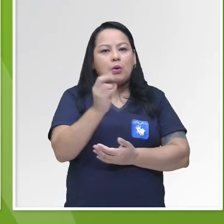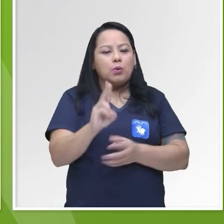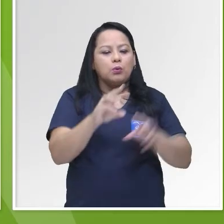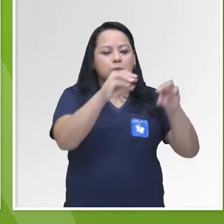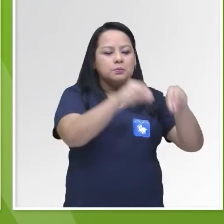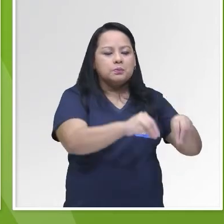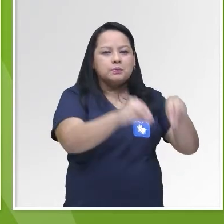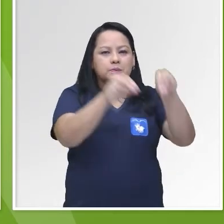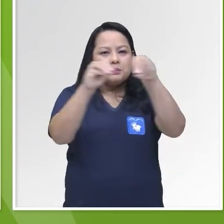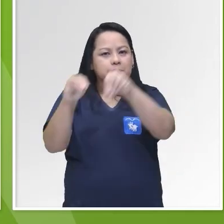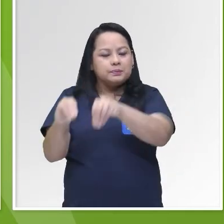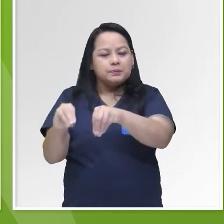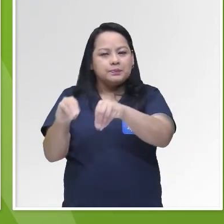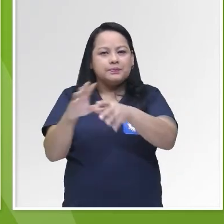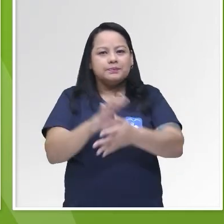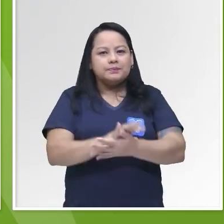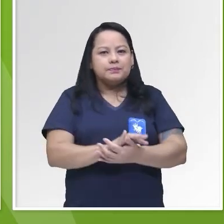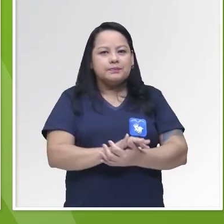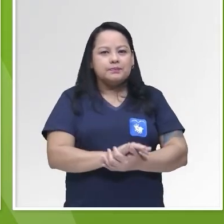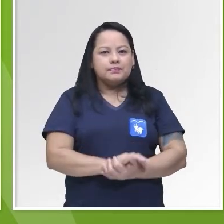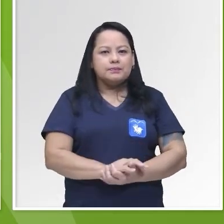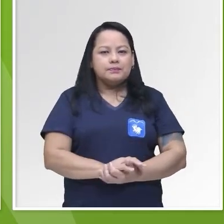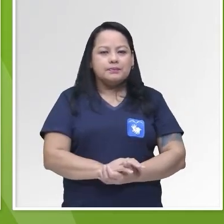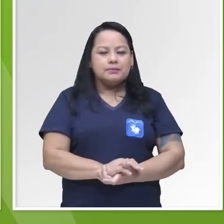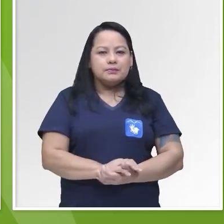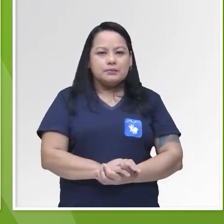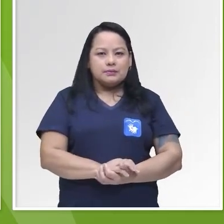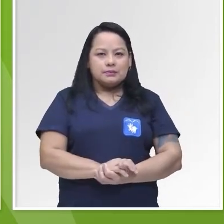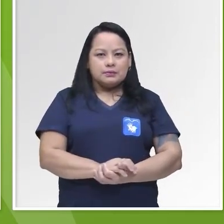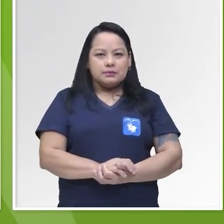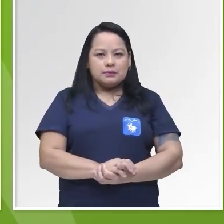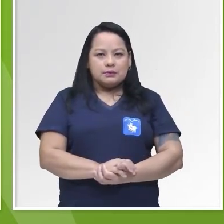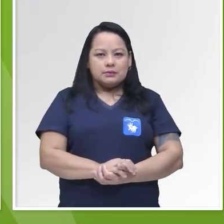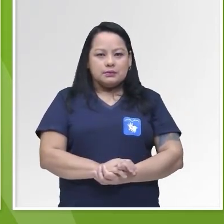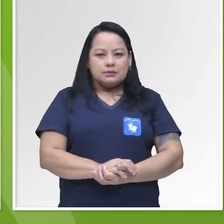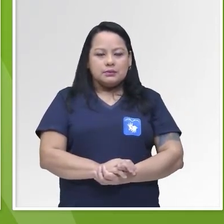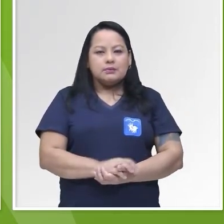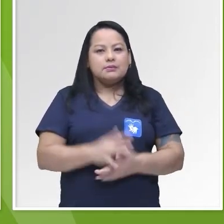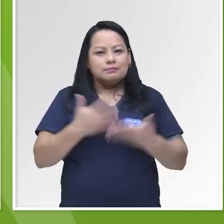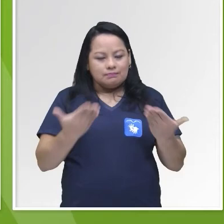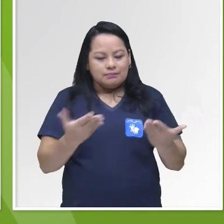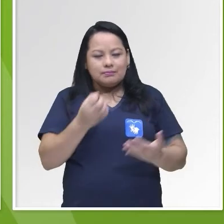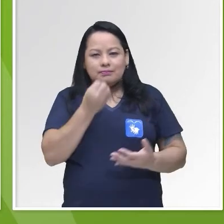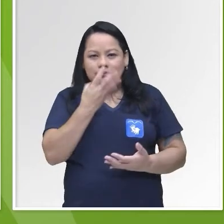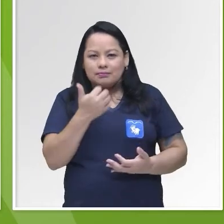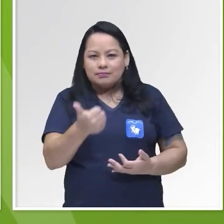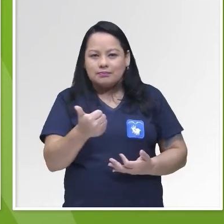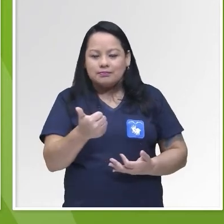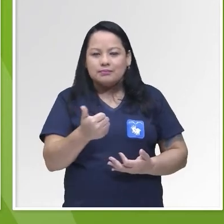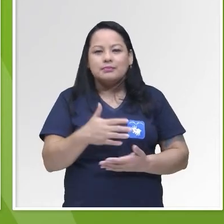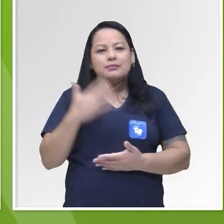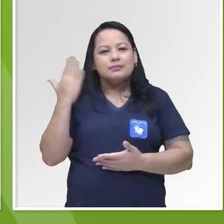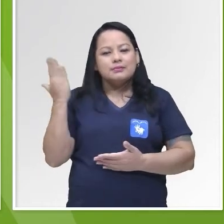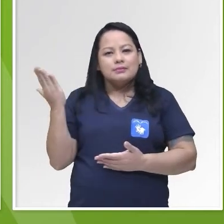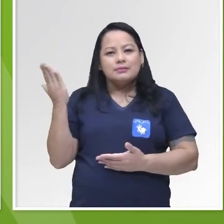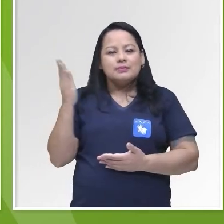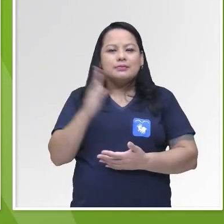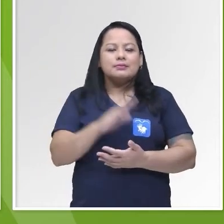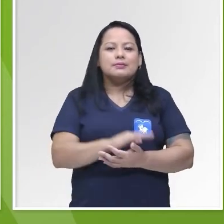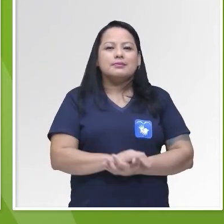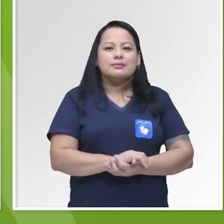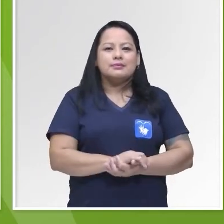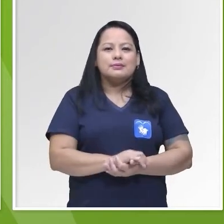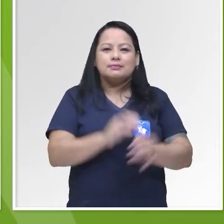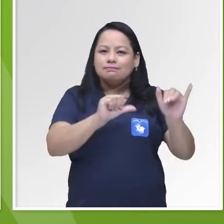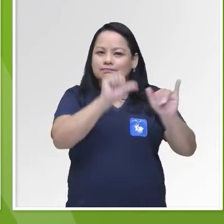troca ou de deslocamento. Tá bom, gente? Ó, é assim que a gente classifica uma